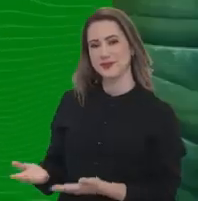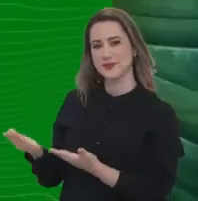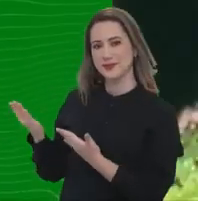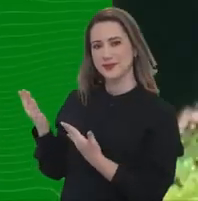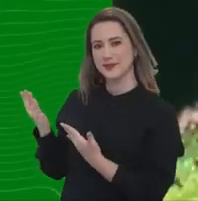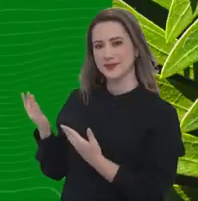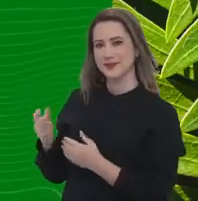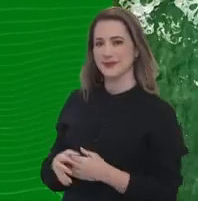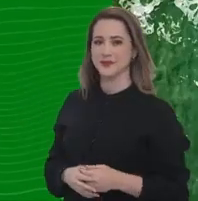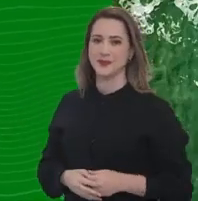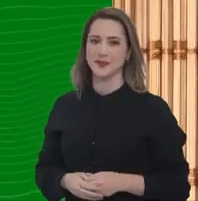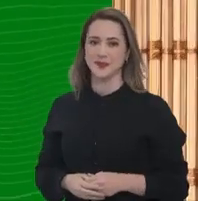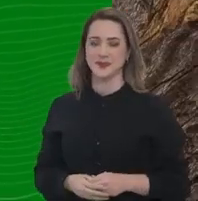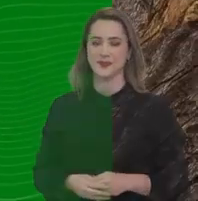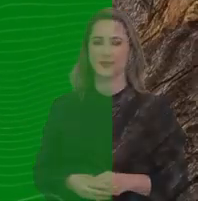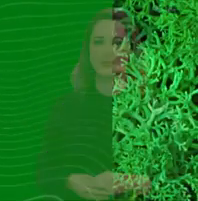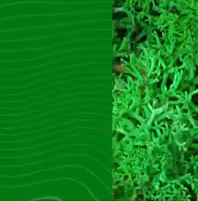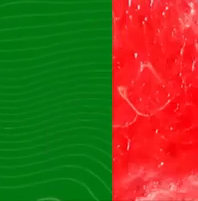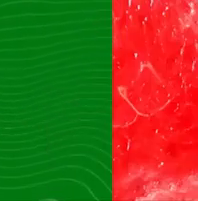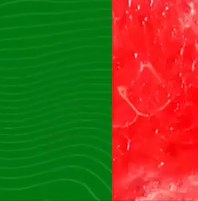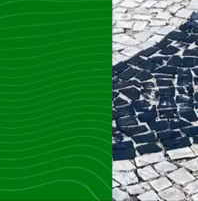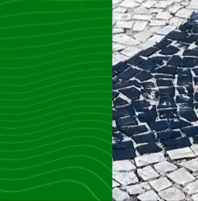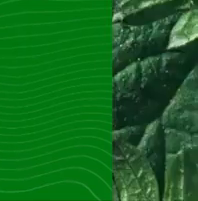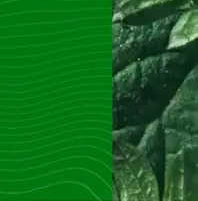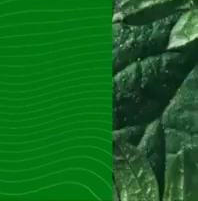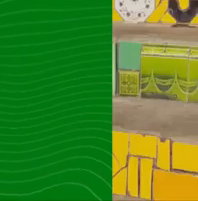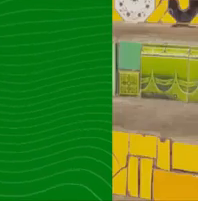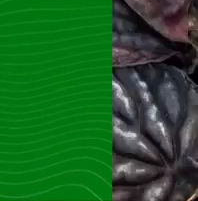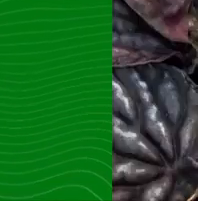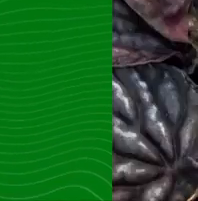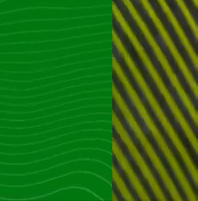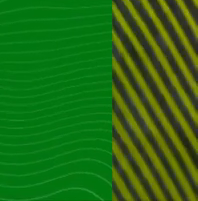Brasil no mundo, todo sábado, 8h30 da noite.